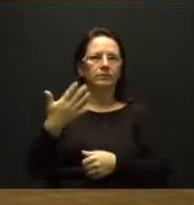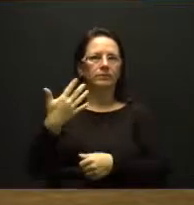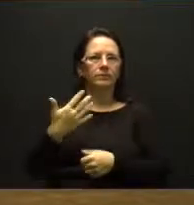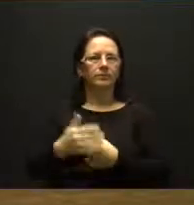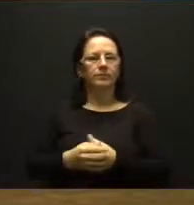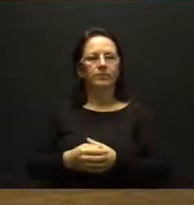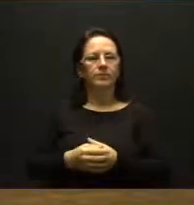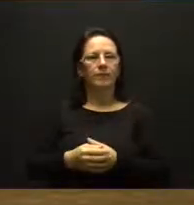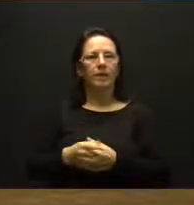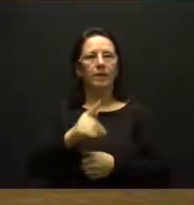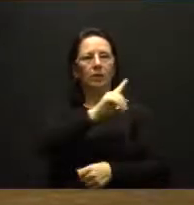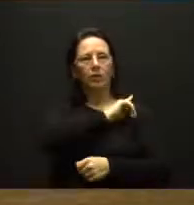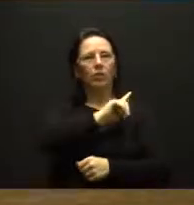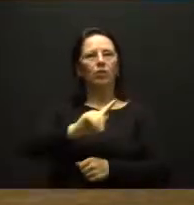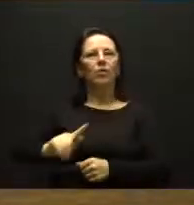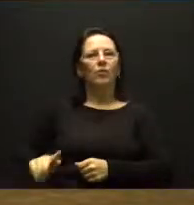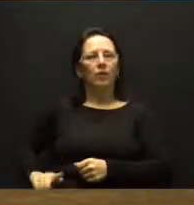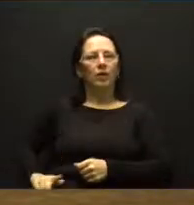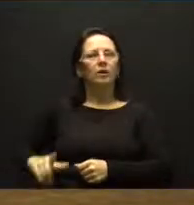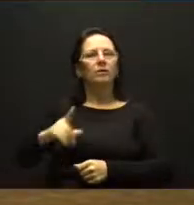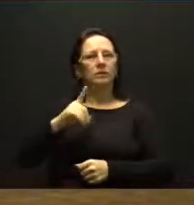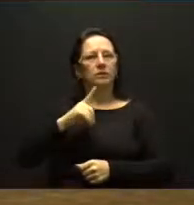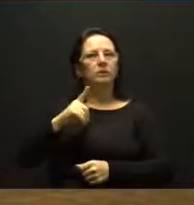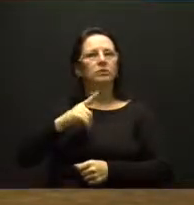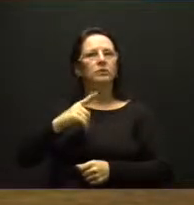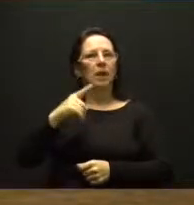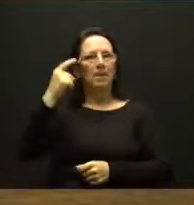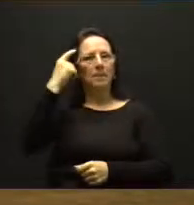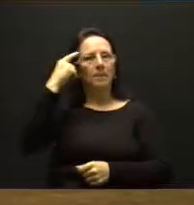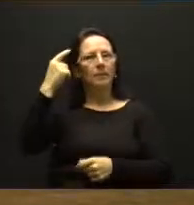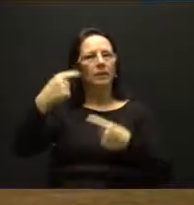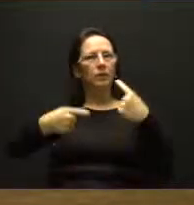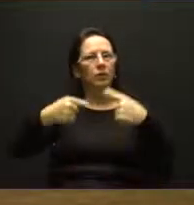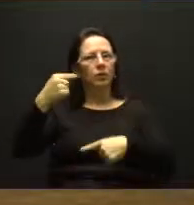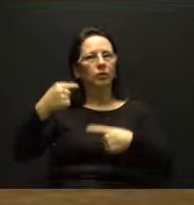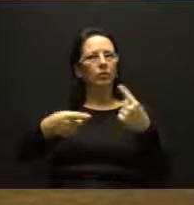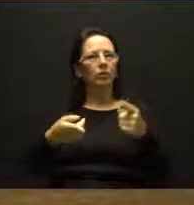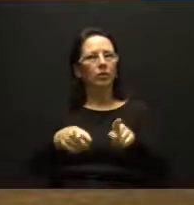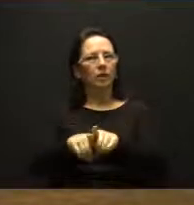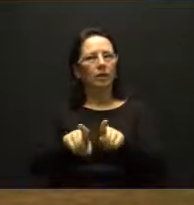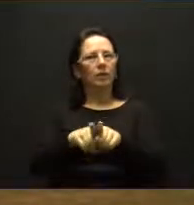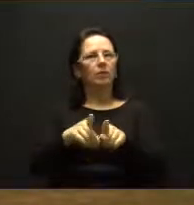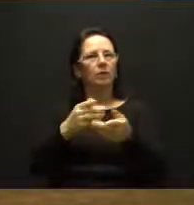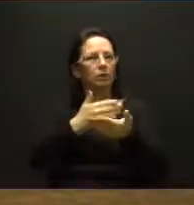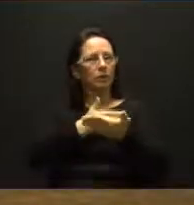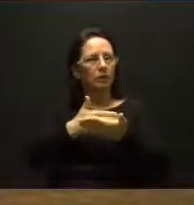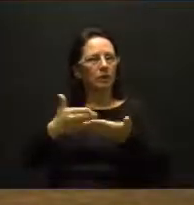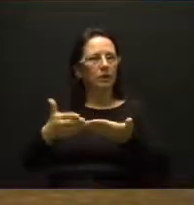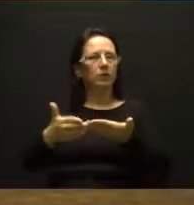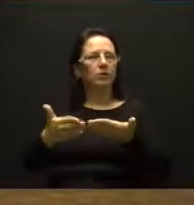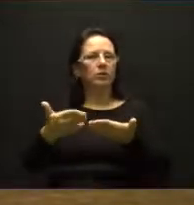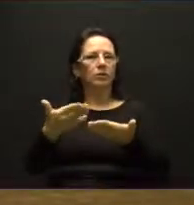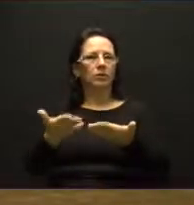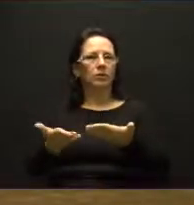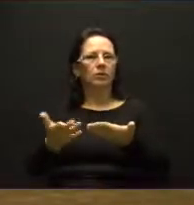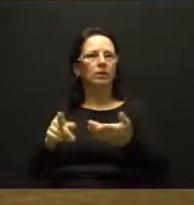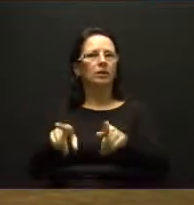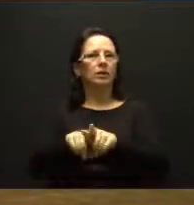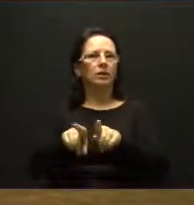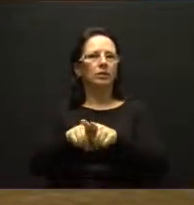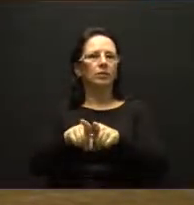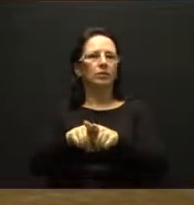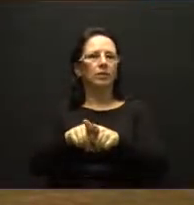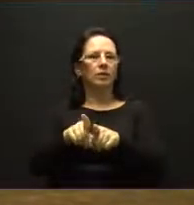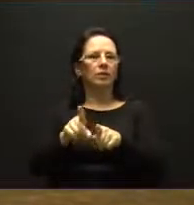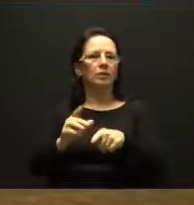o governo do estado tem que rever essa política o nosso governo municipal também o presidente tem que dar uma iniciativa uma contrapartida e até mesmo pra